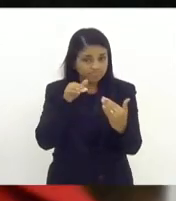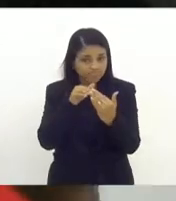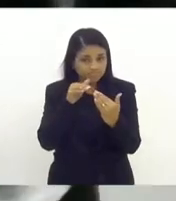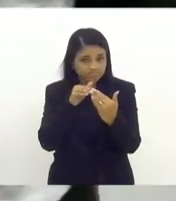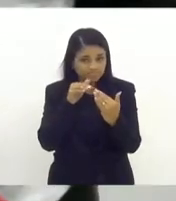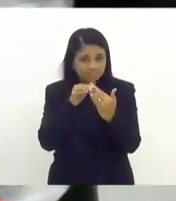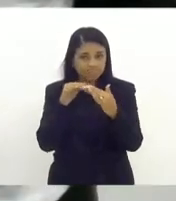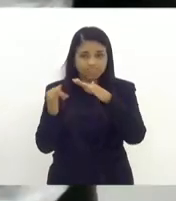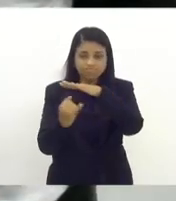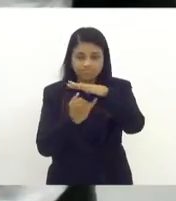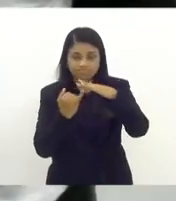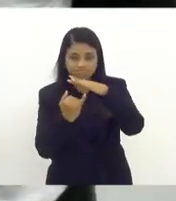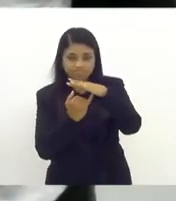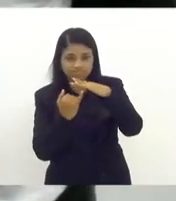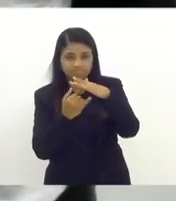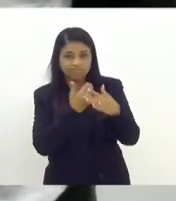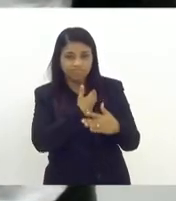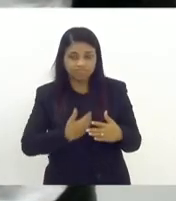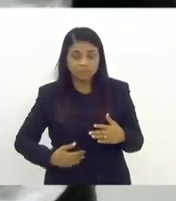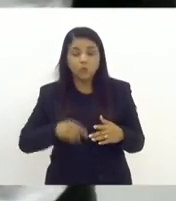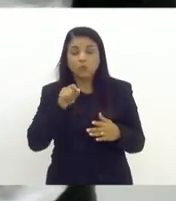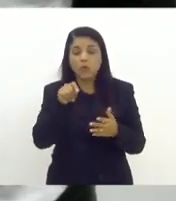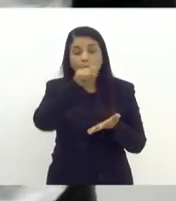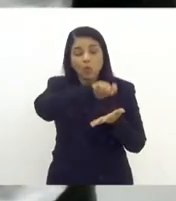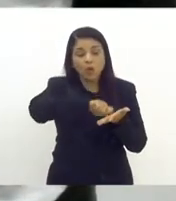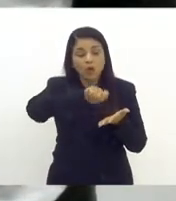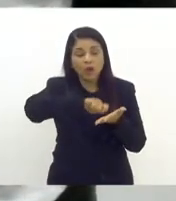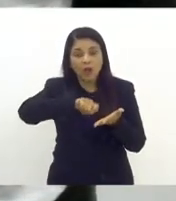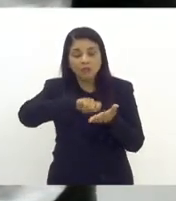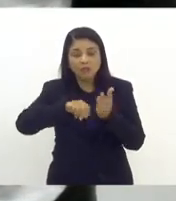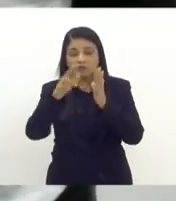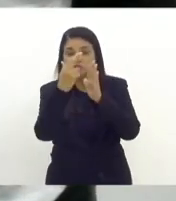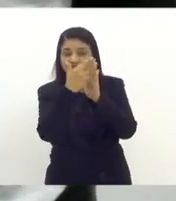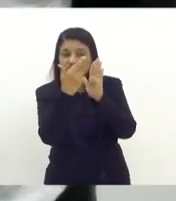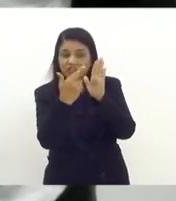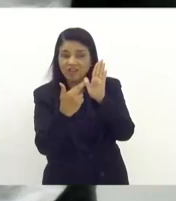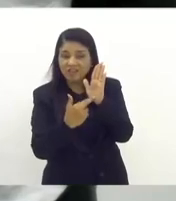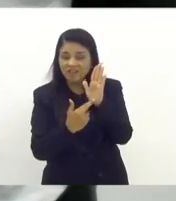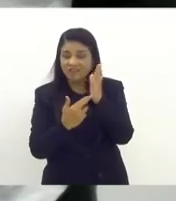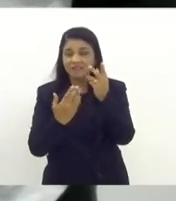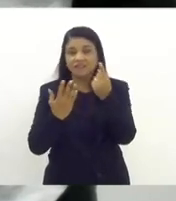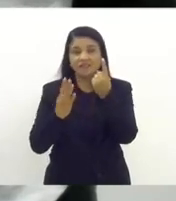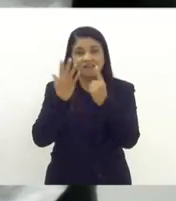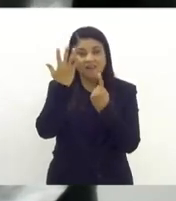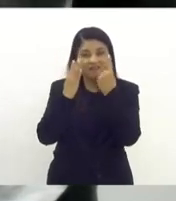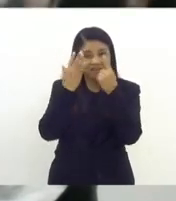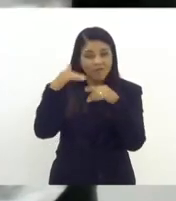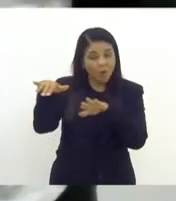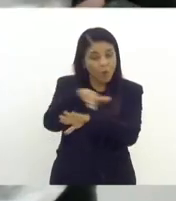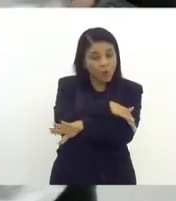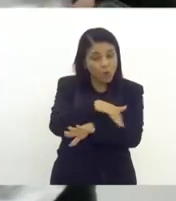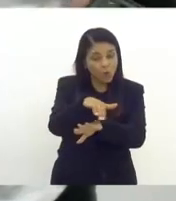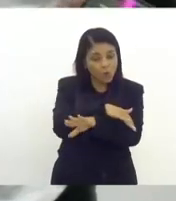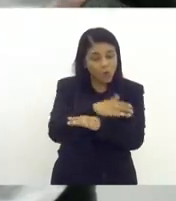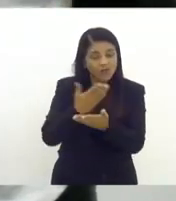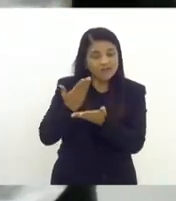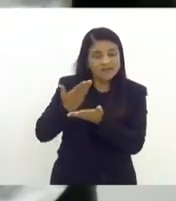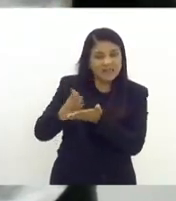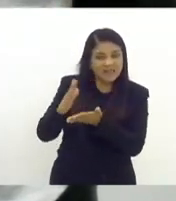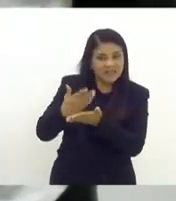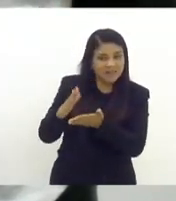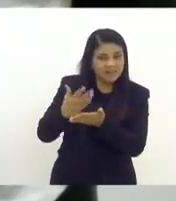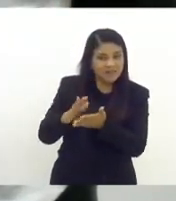do carnaval etc foi que deveria haver um caderno de regramento específico para carnaval de rua né nada a ver com escolas de samba